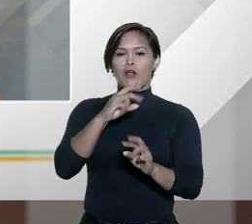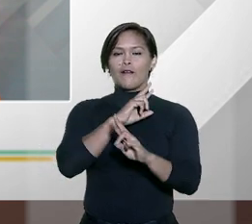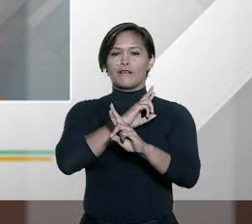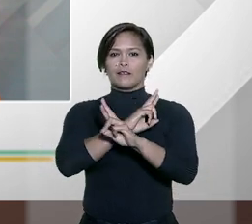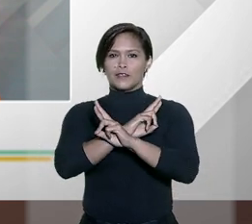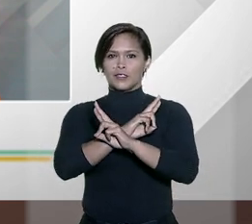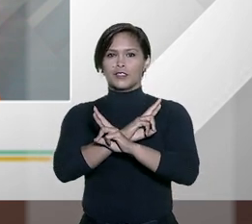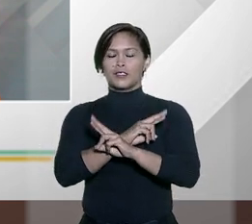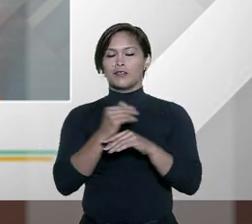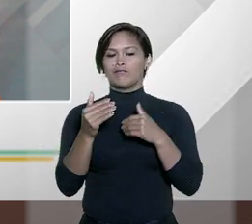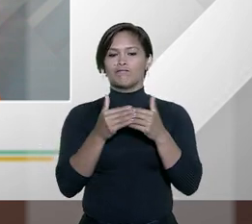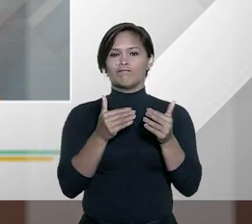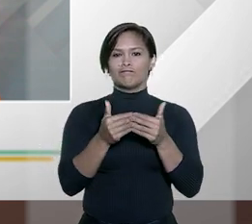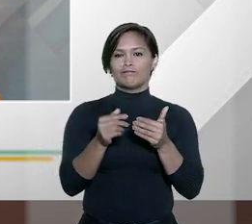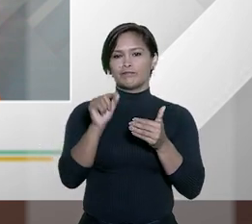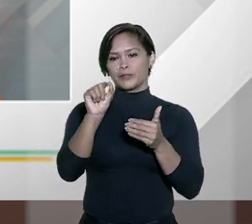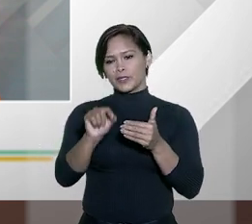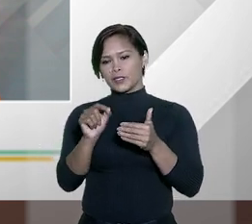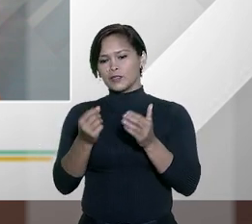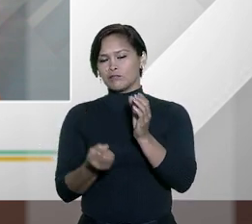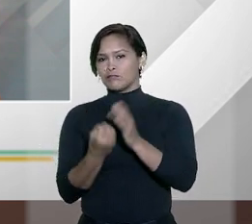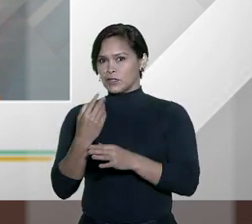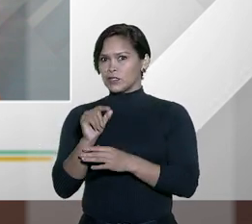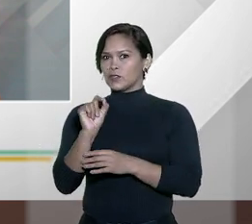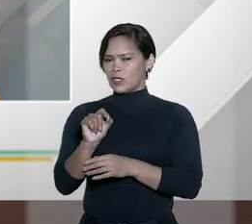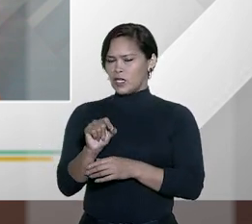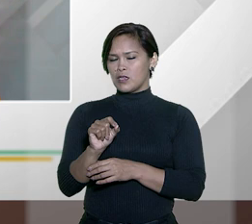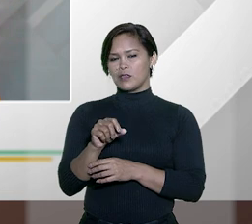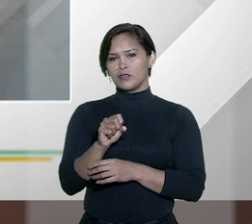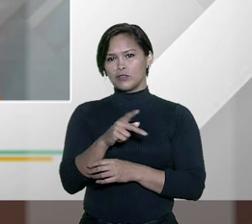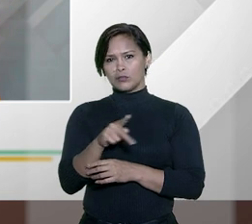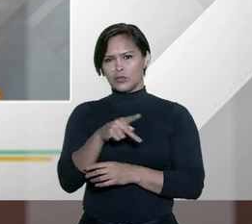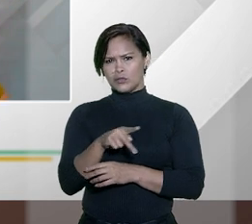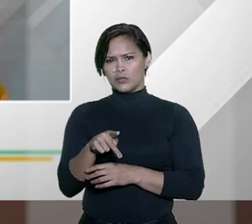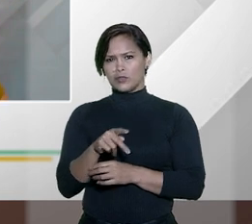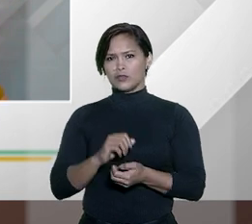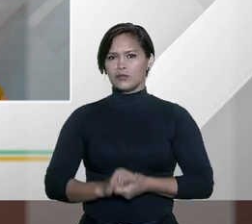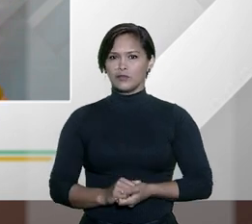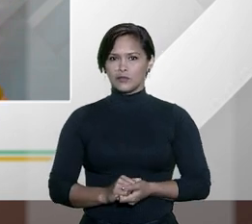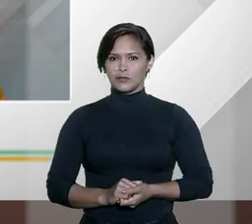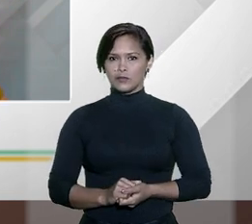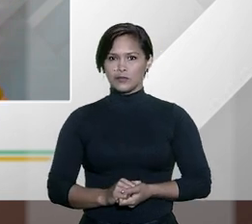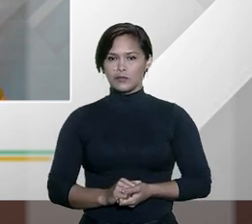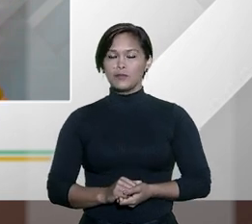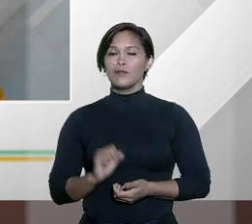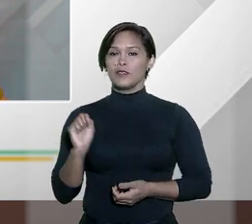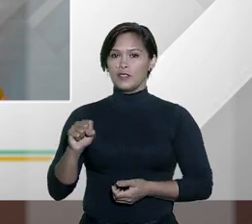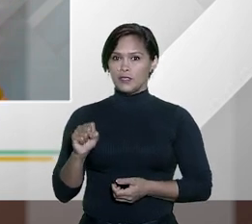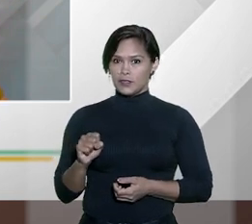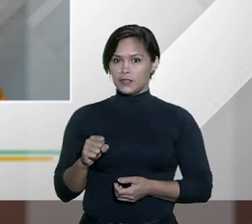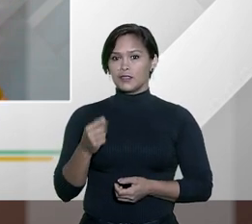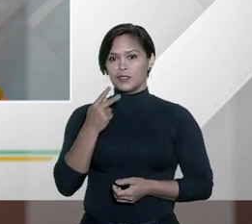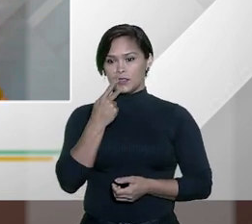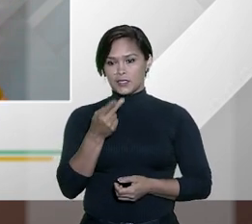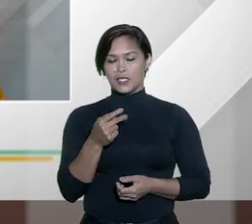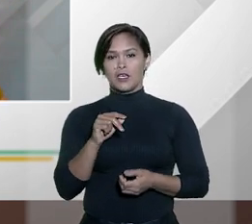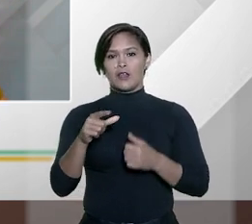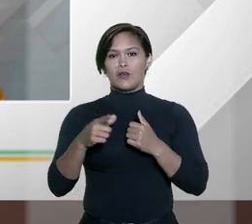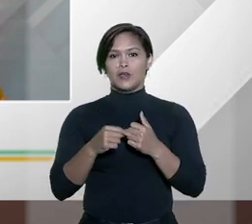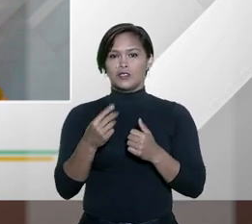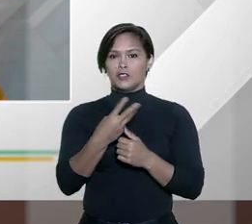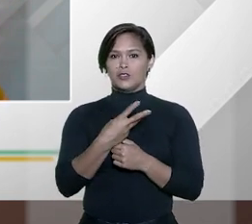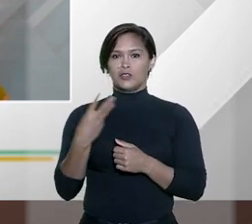Fazenda Pública, independentemente da natureza, não é isso, professor Marcos Seral? Isso mesmo, Fátima. Nós temos no